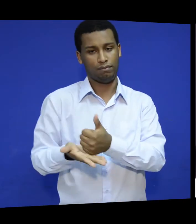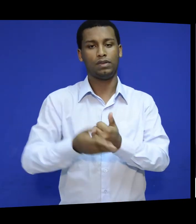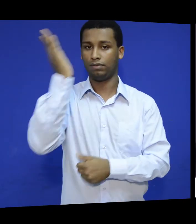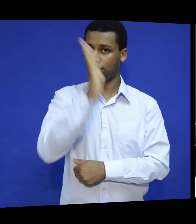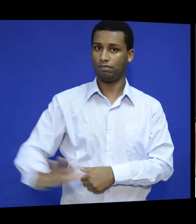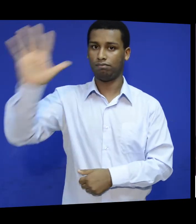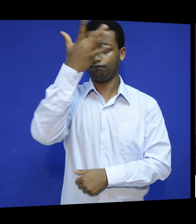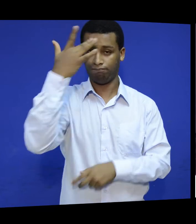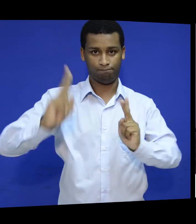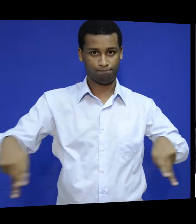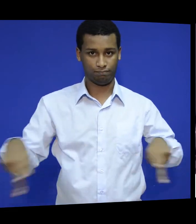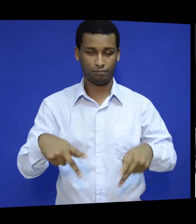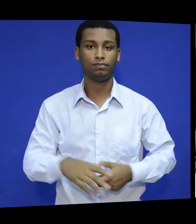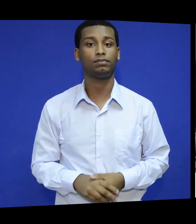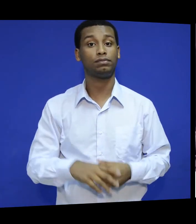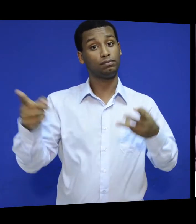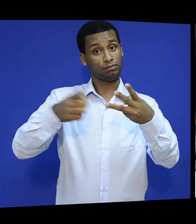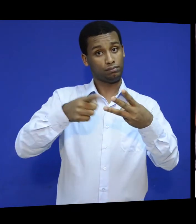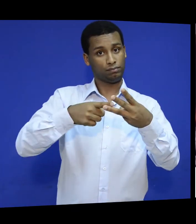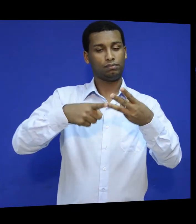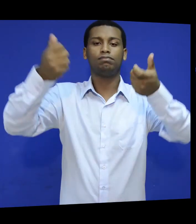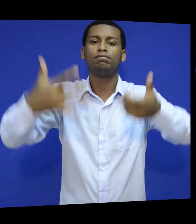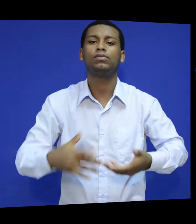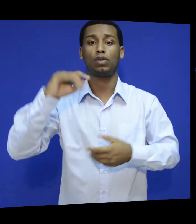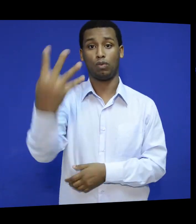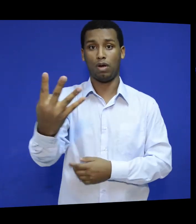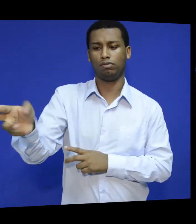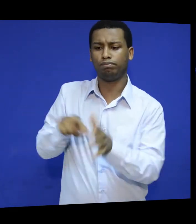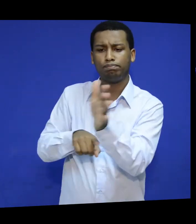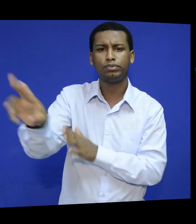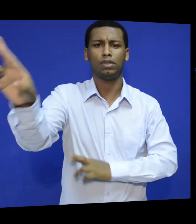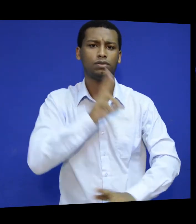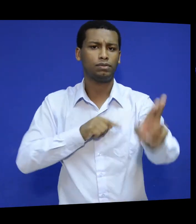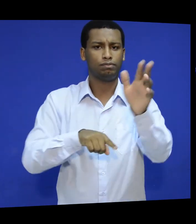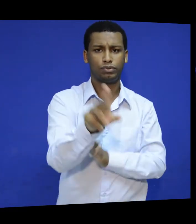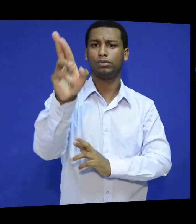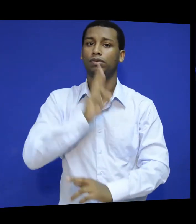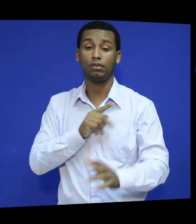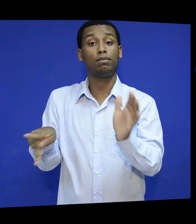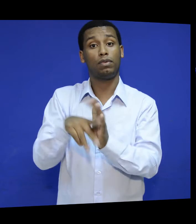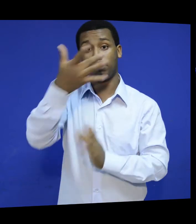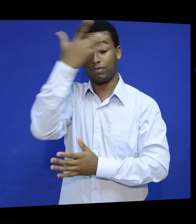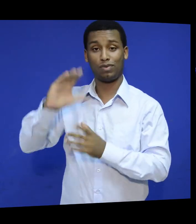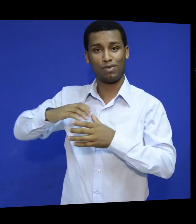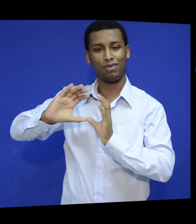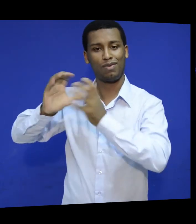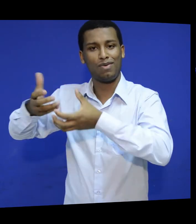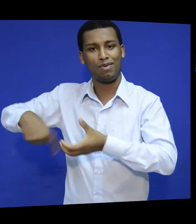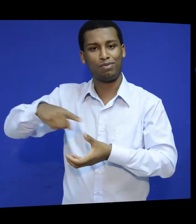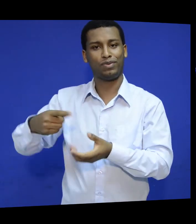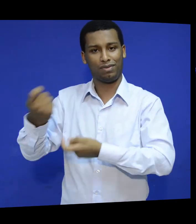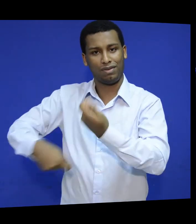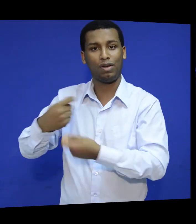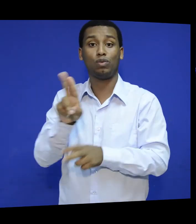ao pagamento do piso salarial nacional dos professores. O terceiro bloco previa 4 rodadas de respostas a perguntas